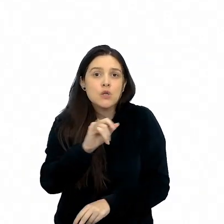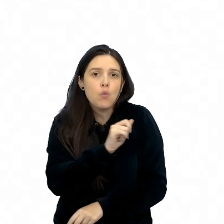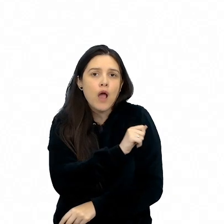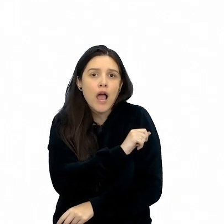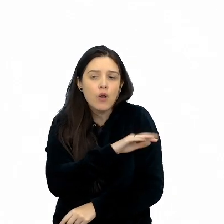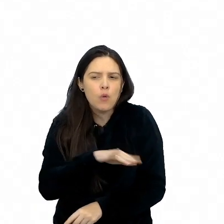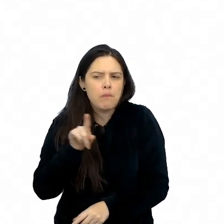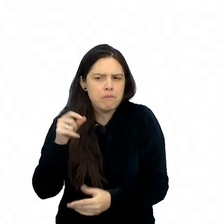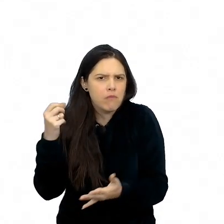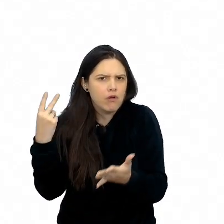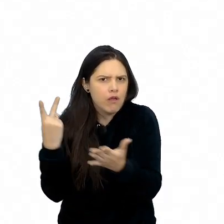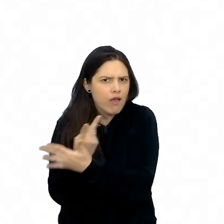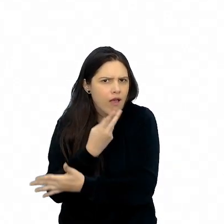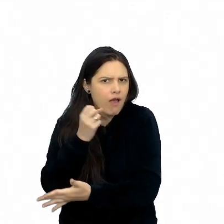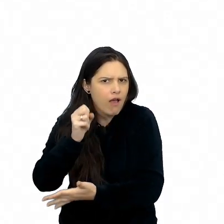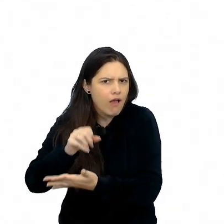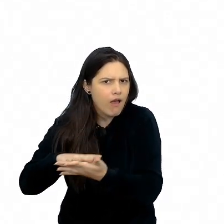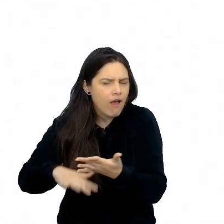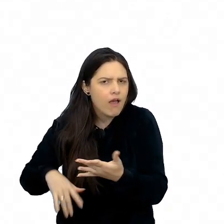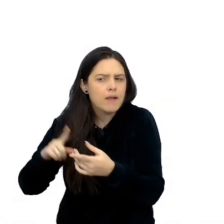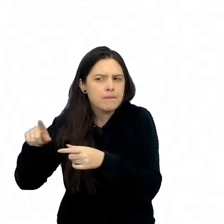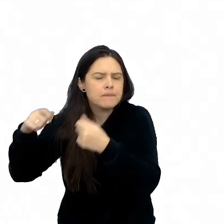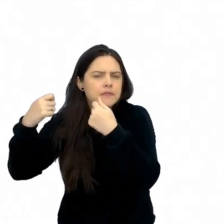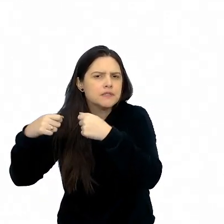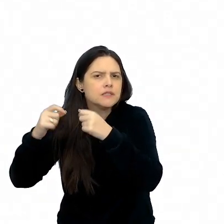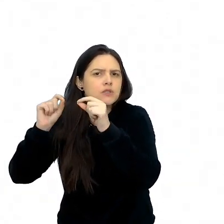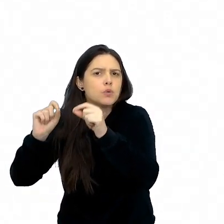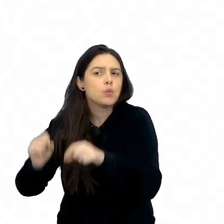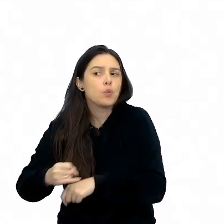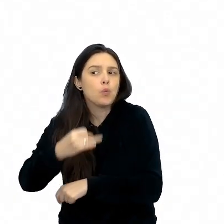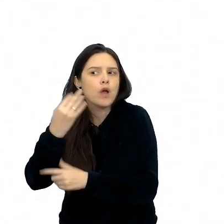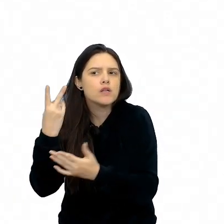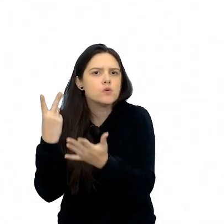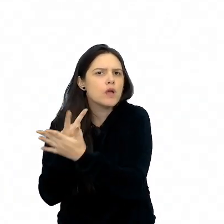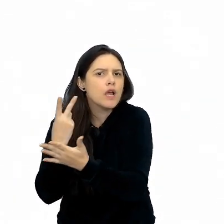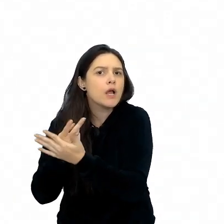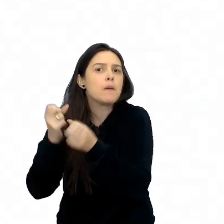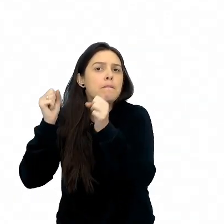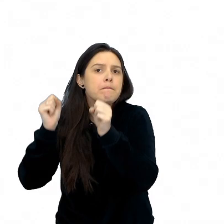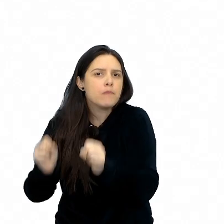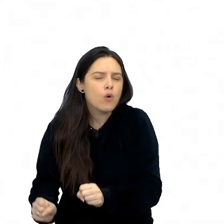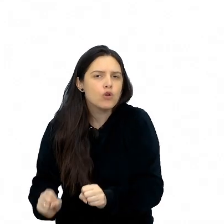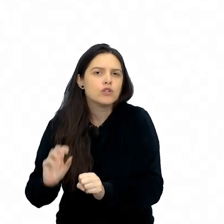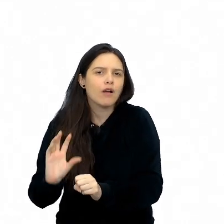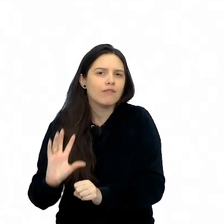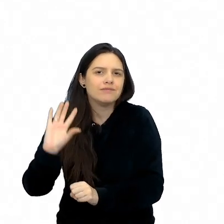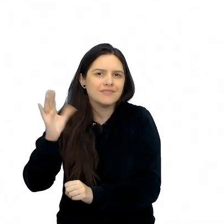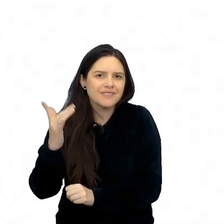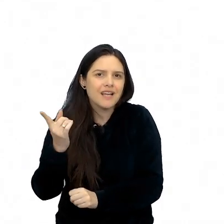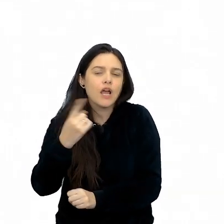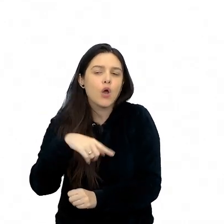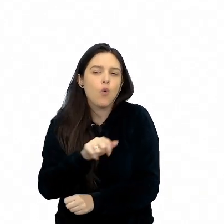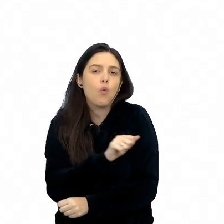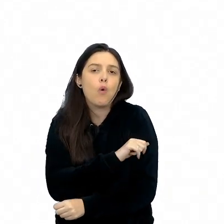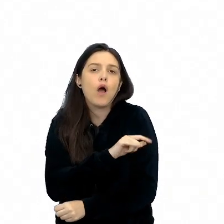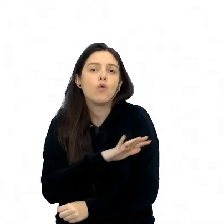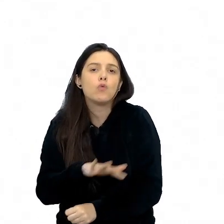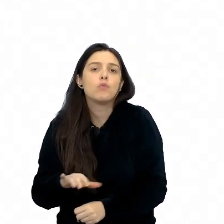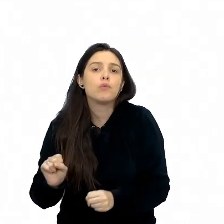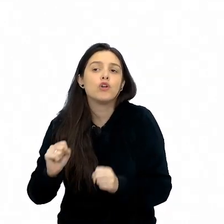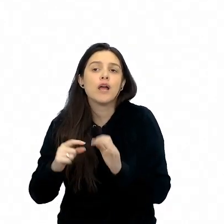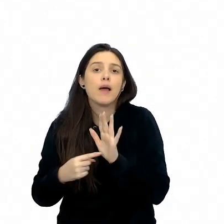pode errar nesse exercício? O que ele precisa? Quais são os erros que ele pode cometer? Ou aonde ele pode apresentar dificuldade?